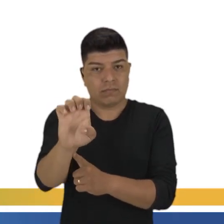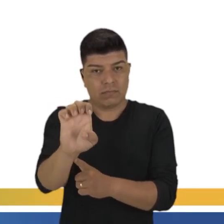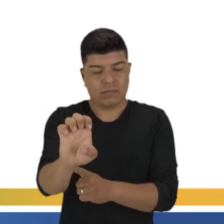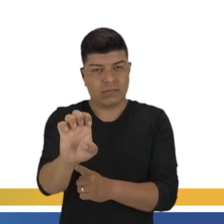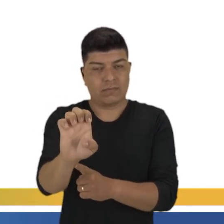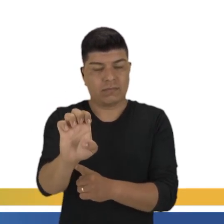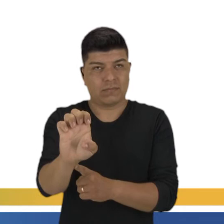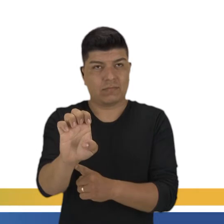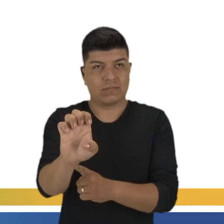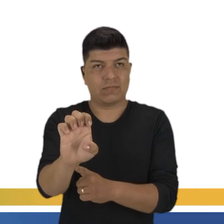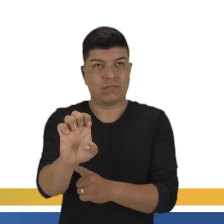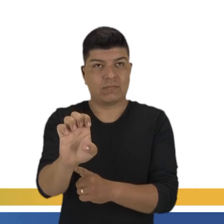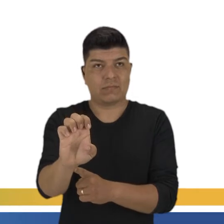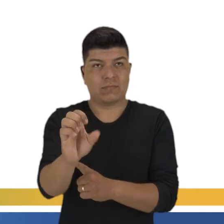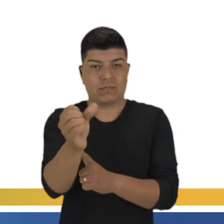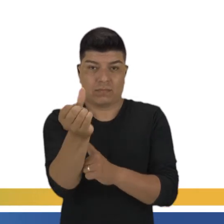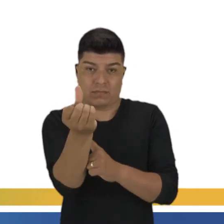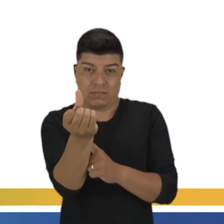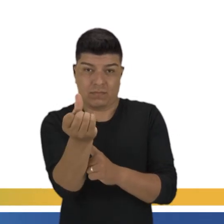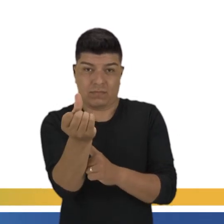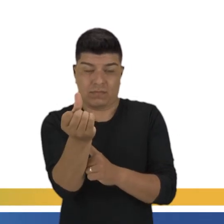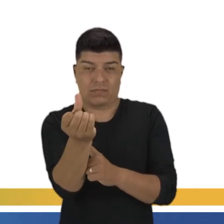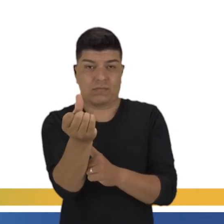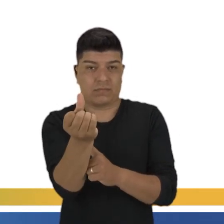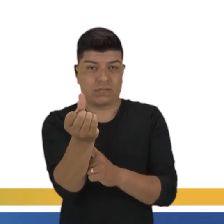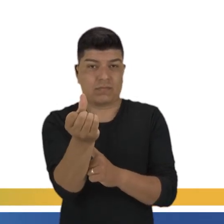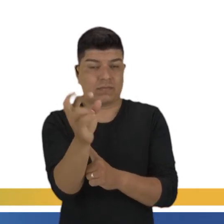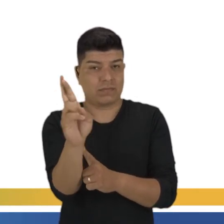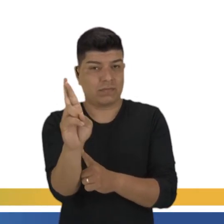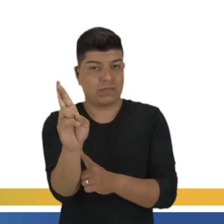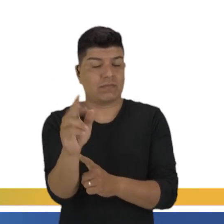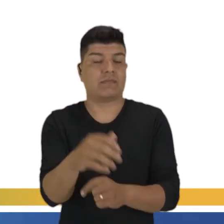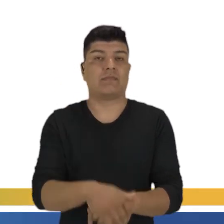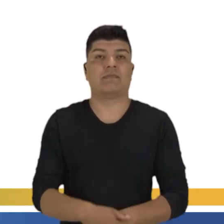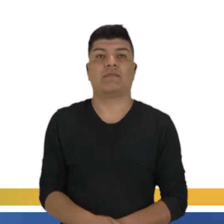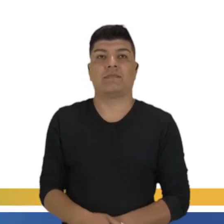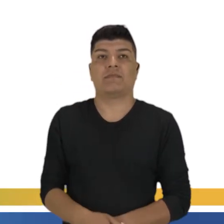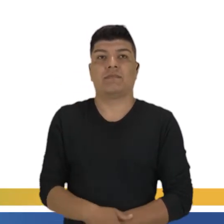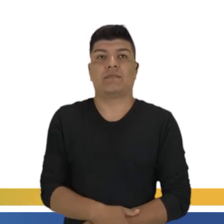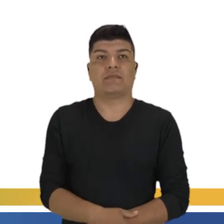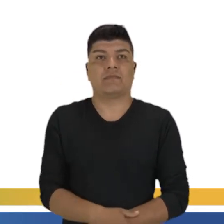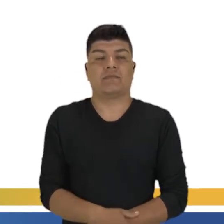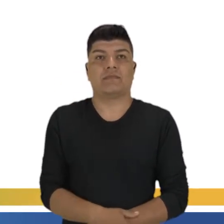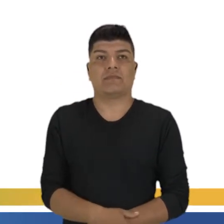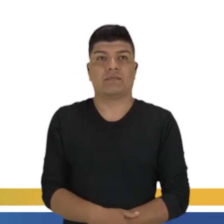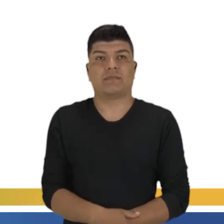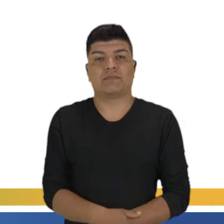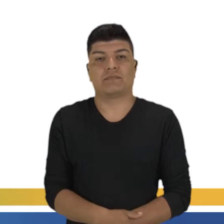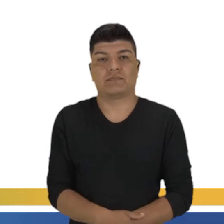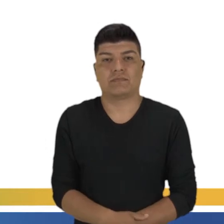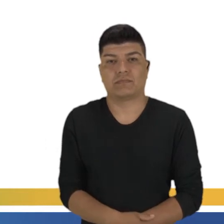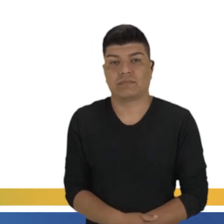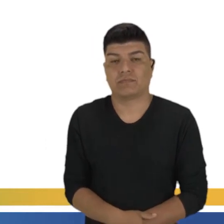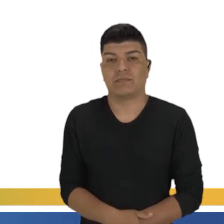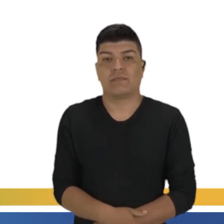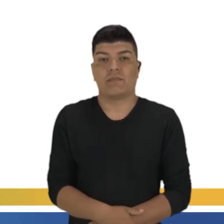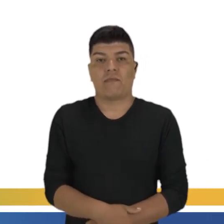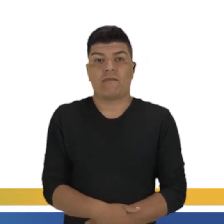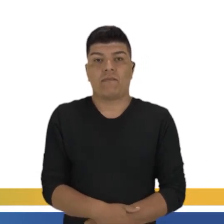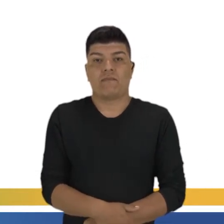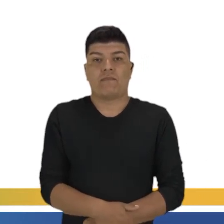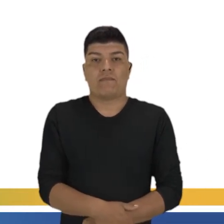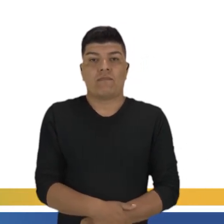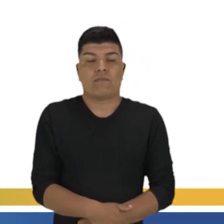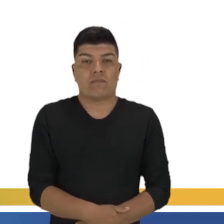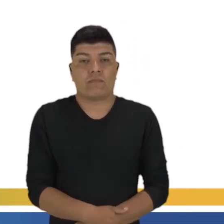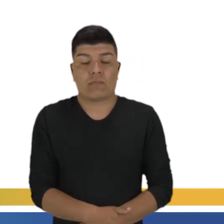R$3,60. E na alternativa E, R$6. Bem, vocês